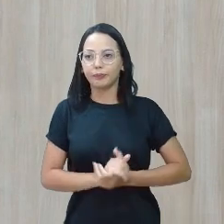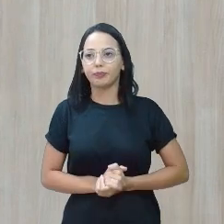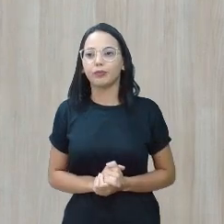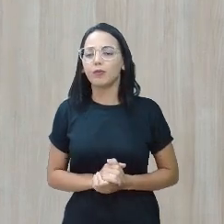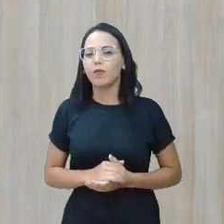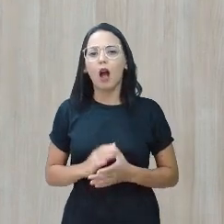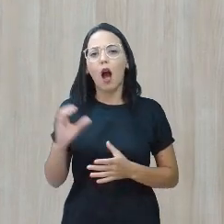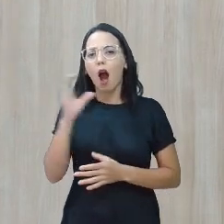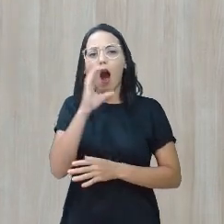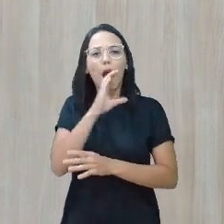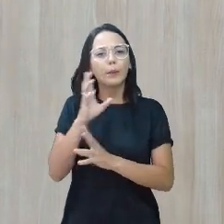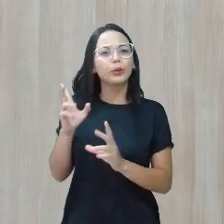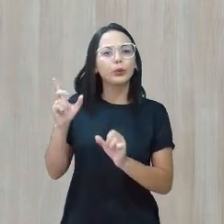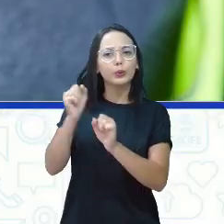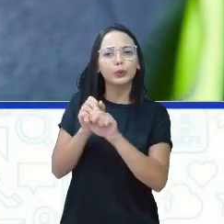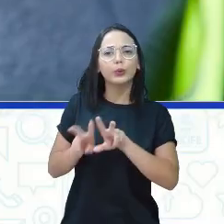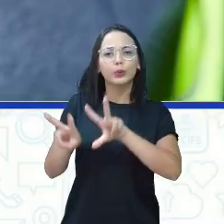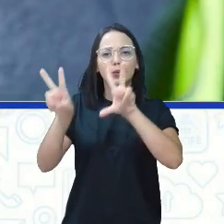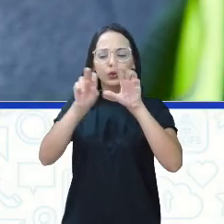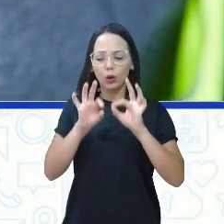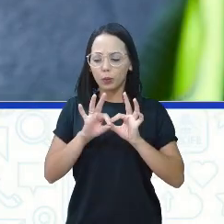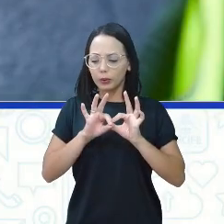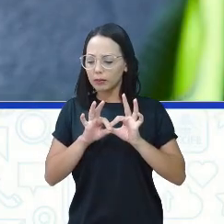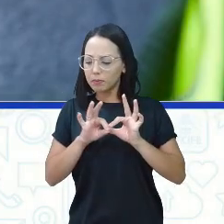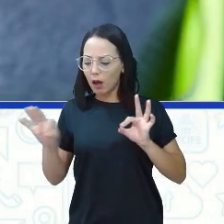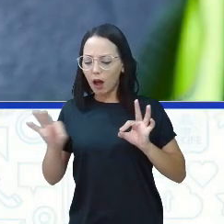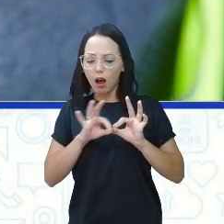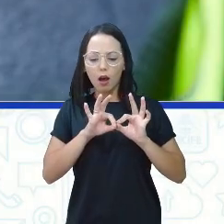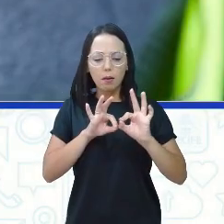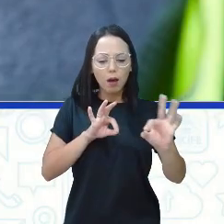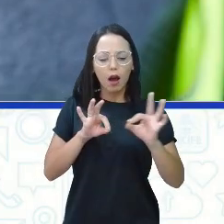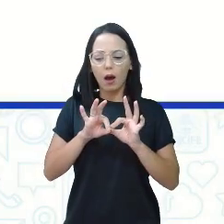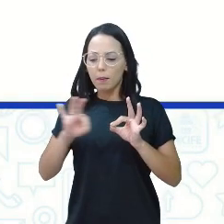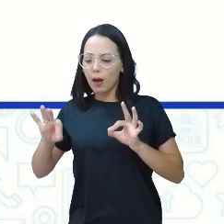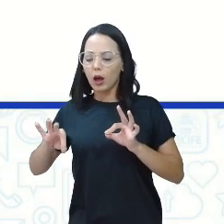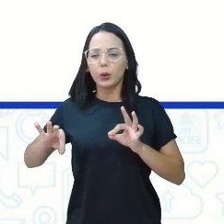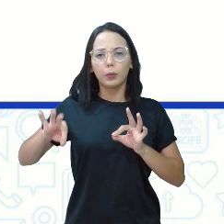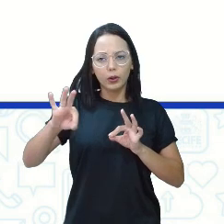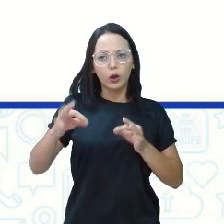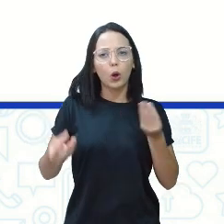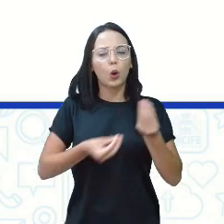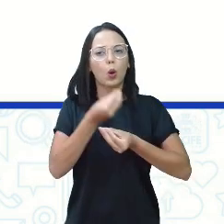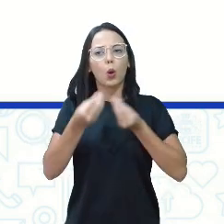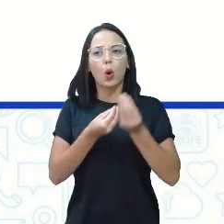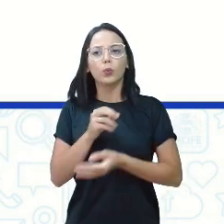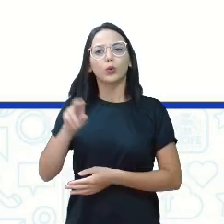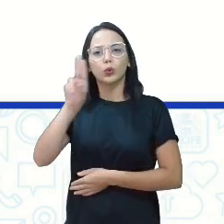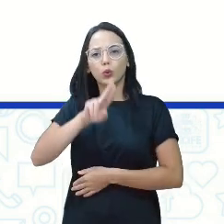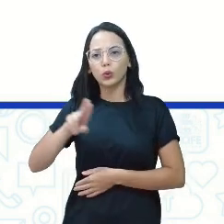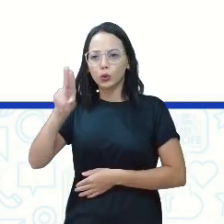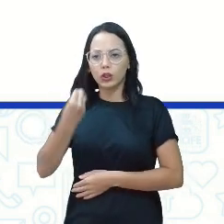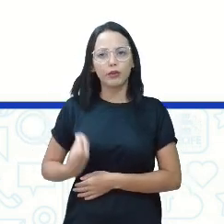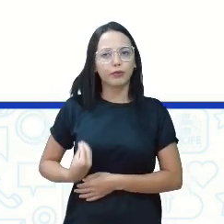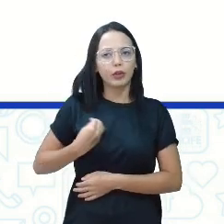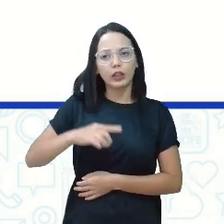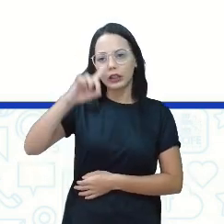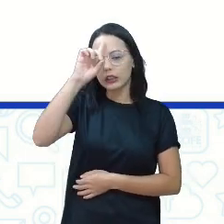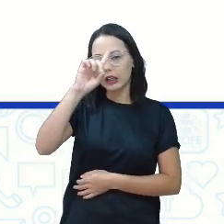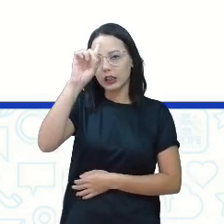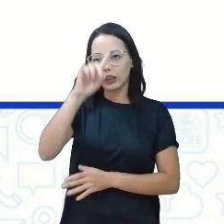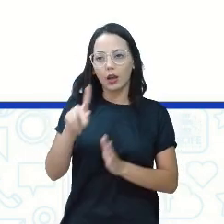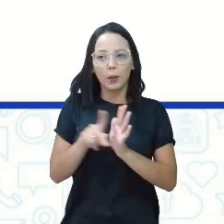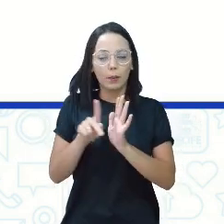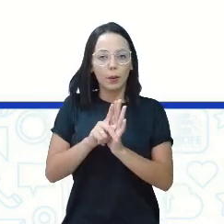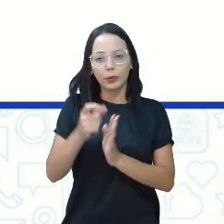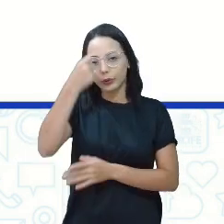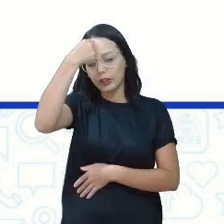revisão bem rapidinha sobre a grandeza do comprimento. A gente viu inicialmente como que a gente utilizava no nosso dia a dia essa ideia,